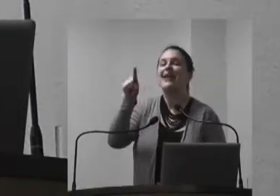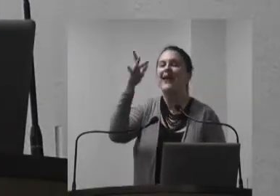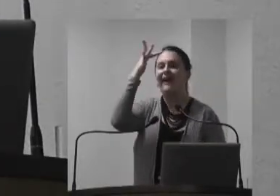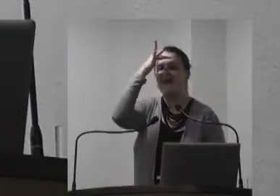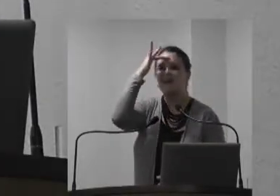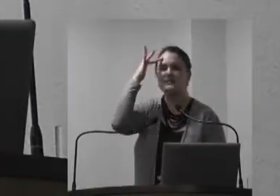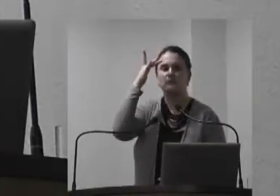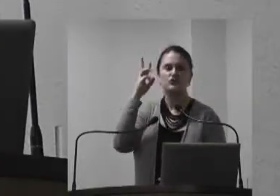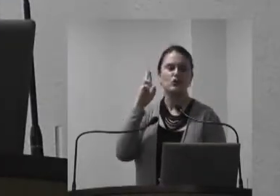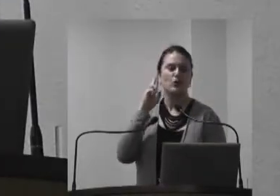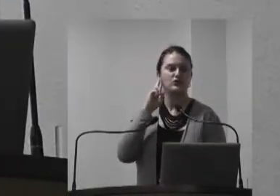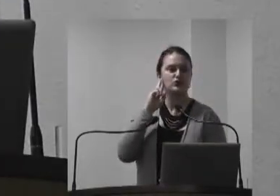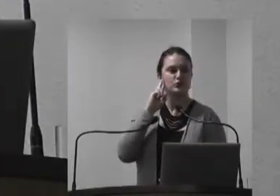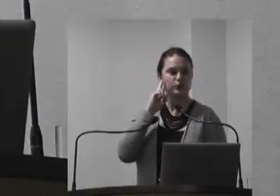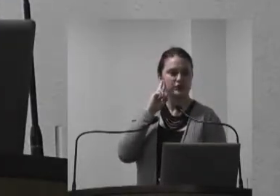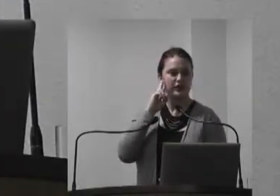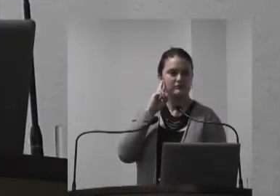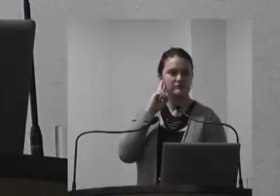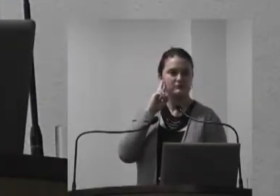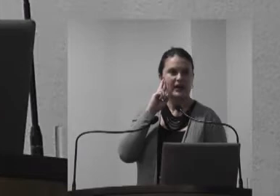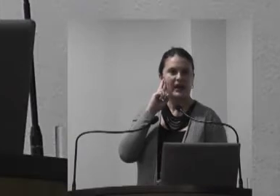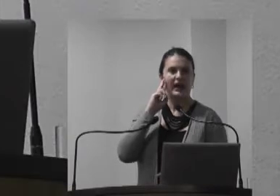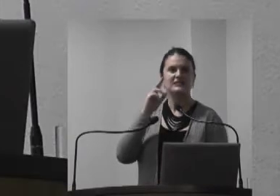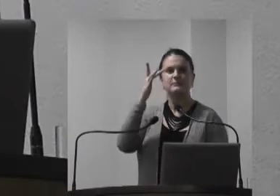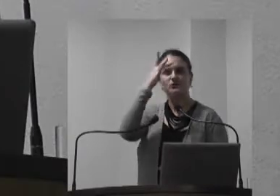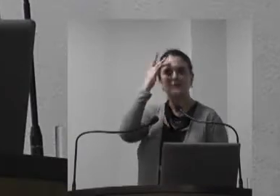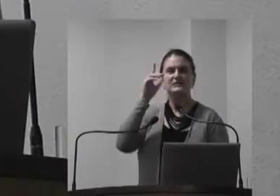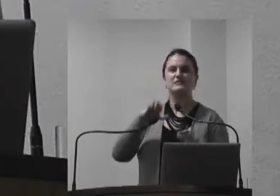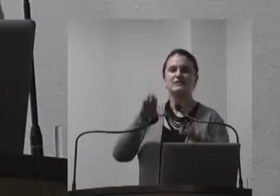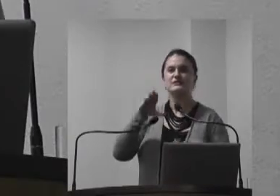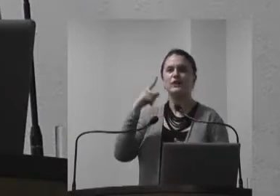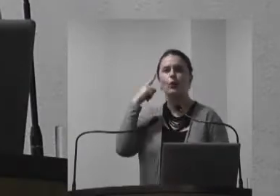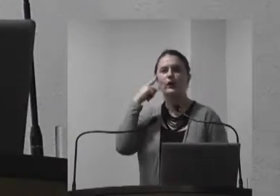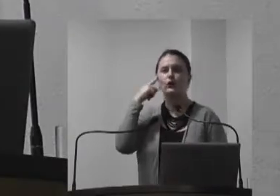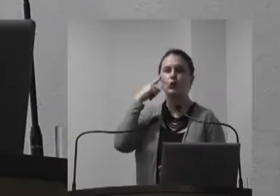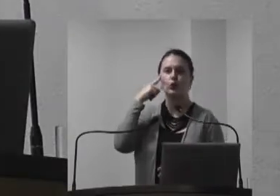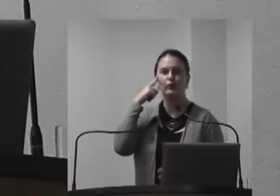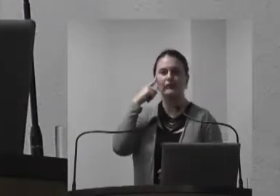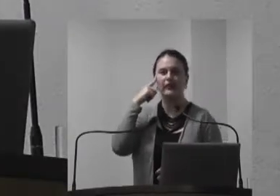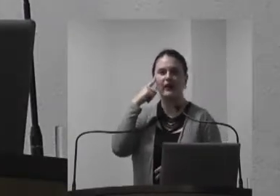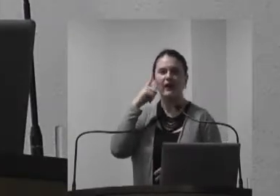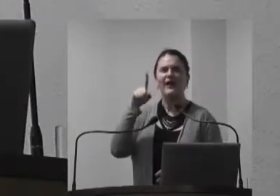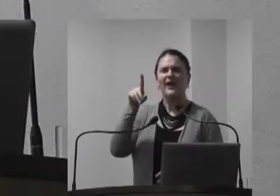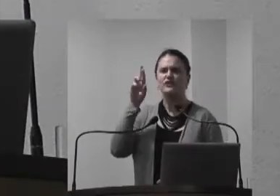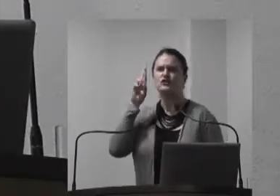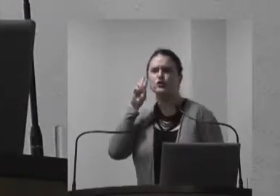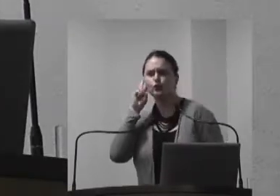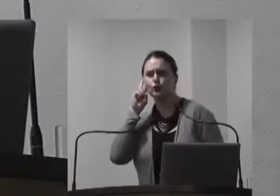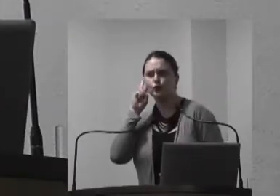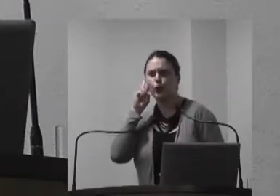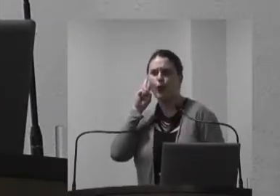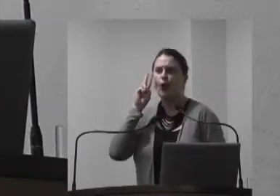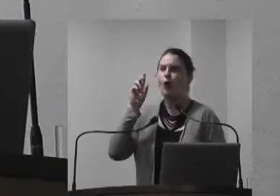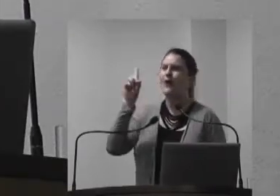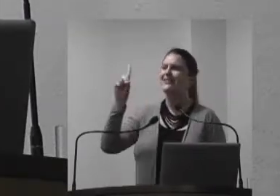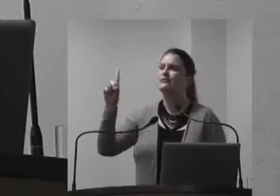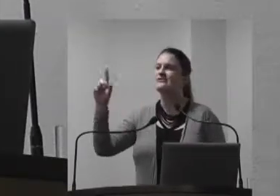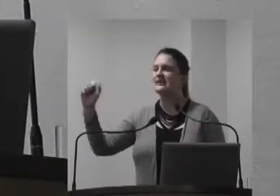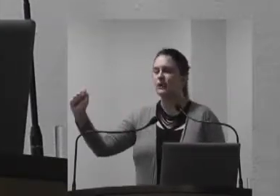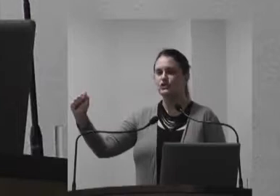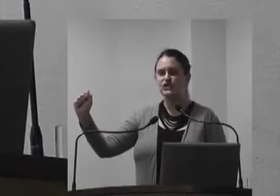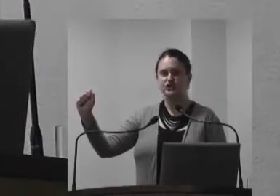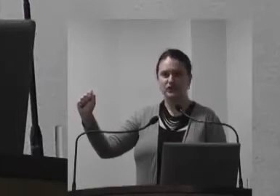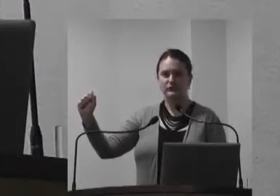quem que é essa pessoa surda? As pessoas às vezes ficam em dúvida, é surdo ou